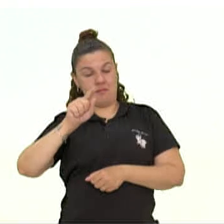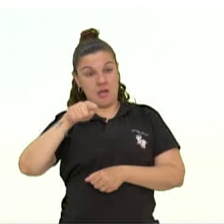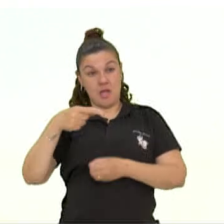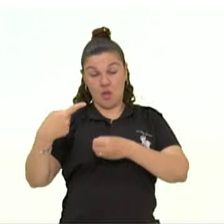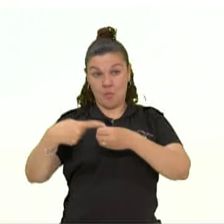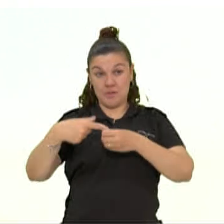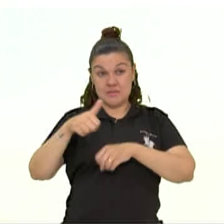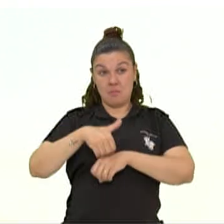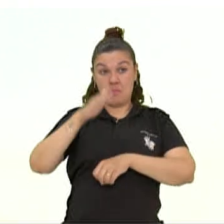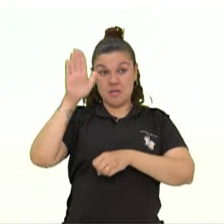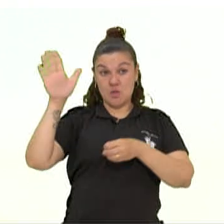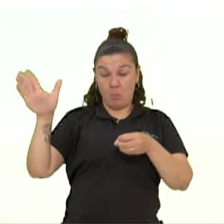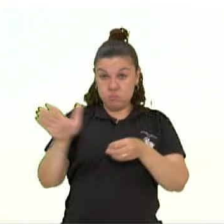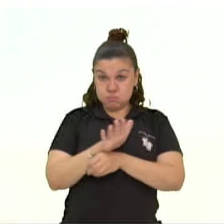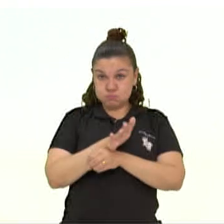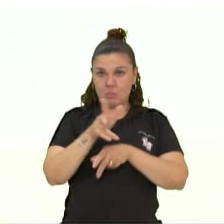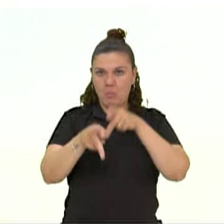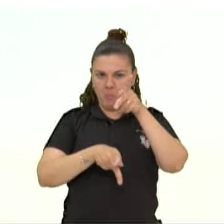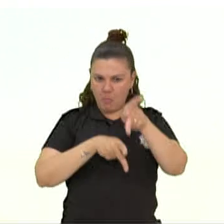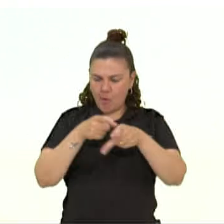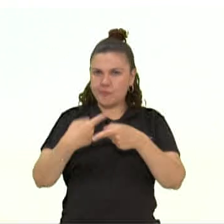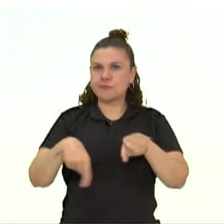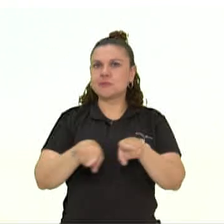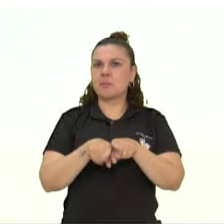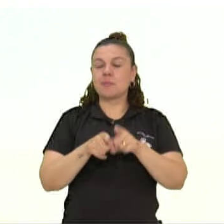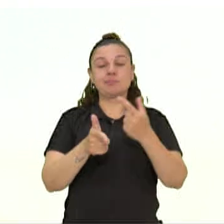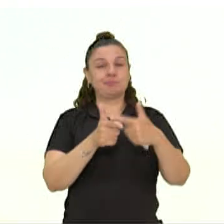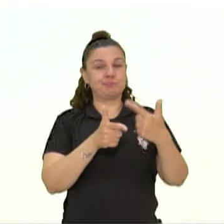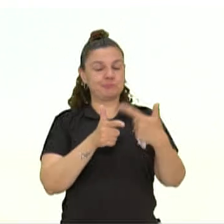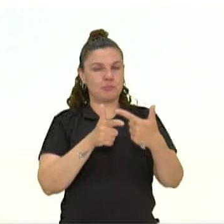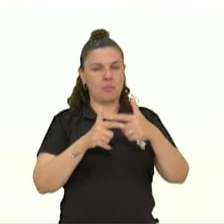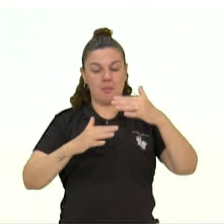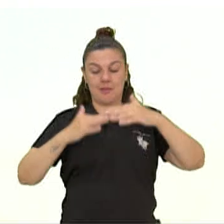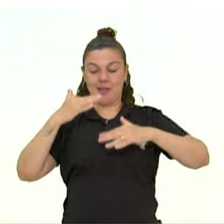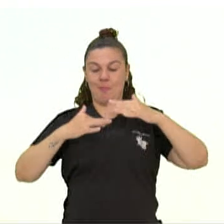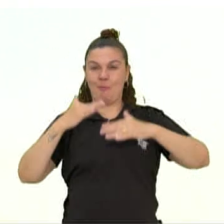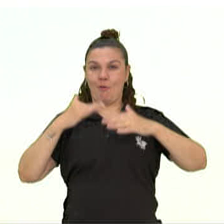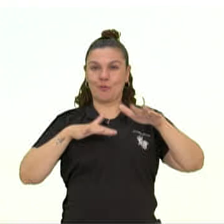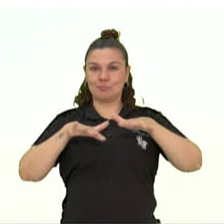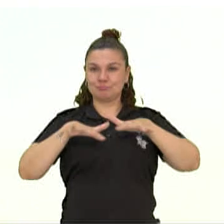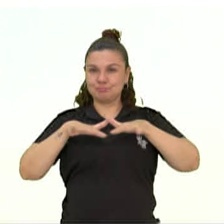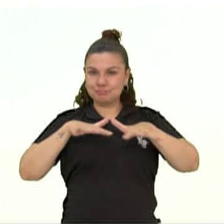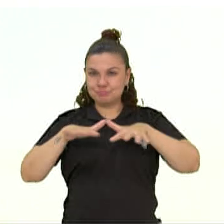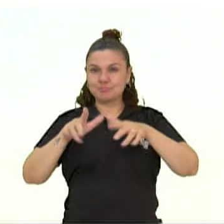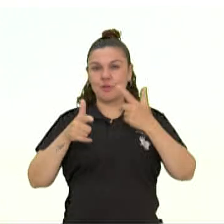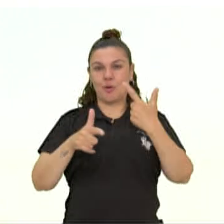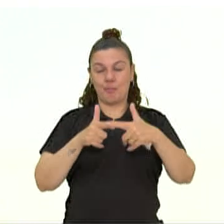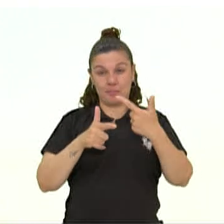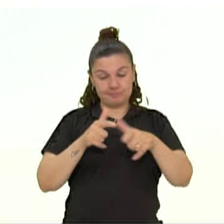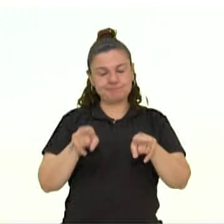cidades mais povoadas do mundo, sofre também com desastres, com abalos sísmicos, né, com terremotos.